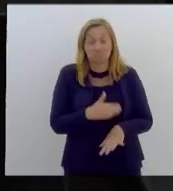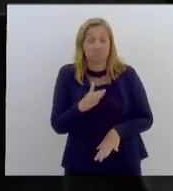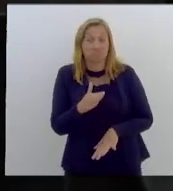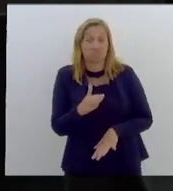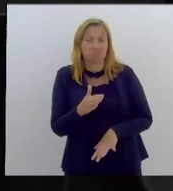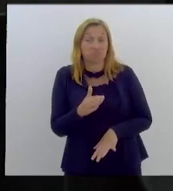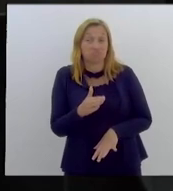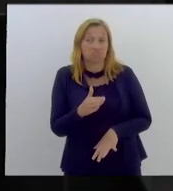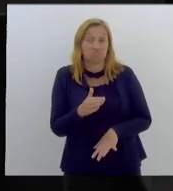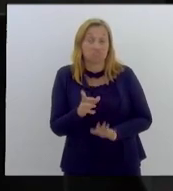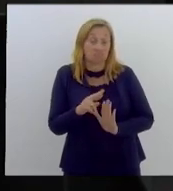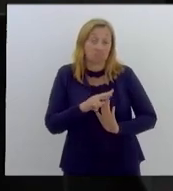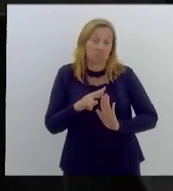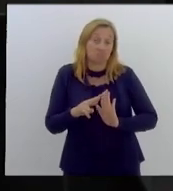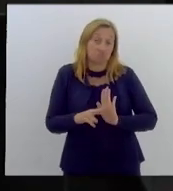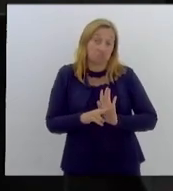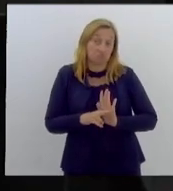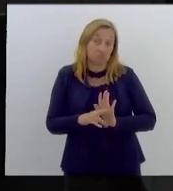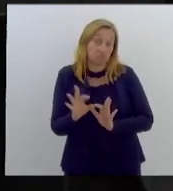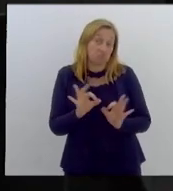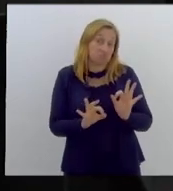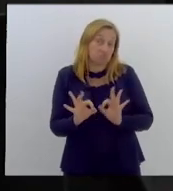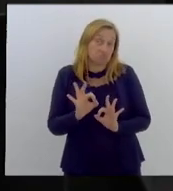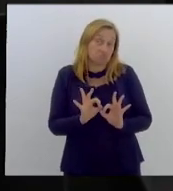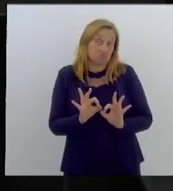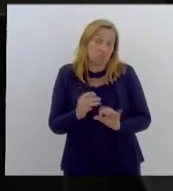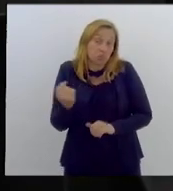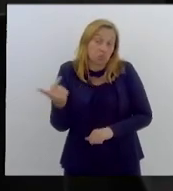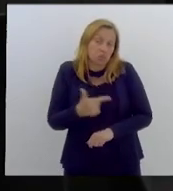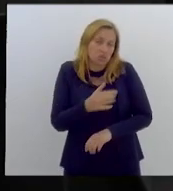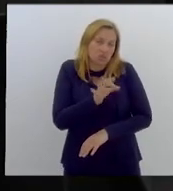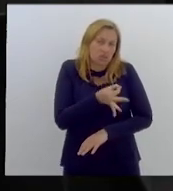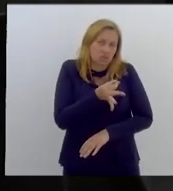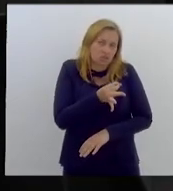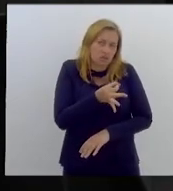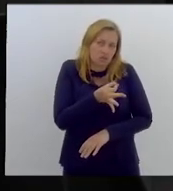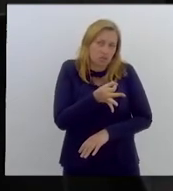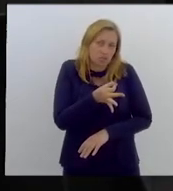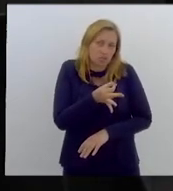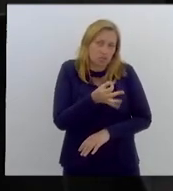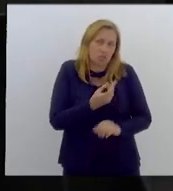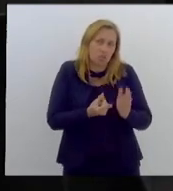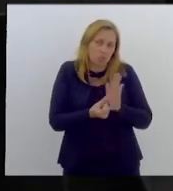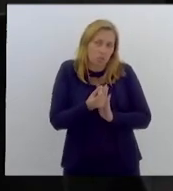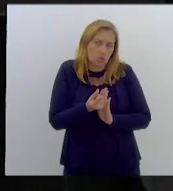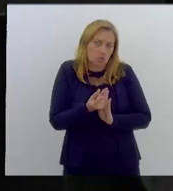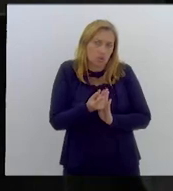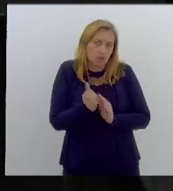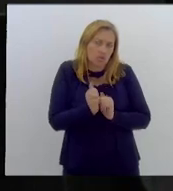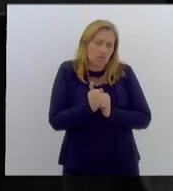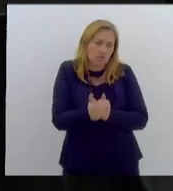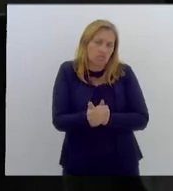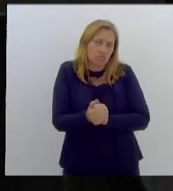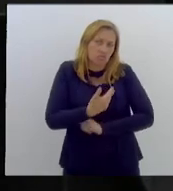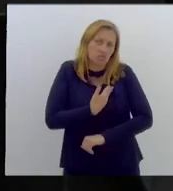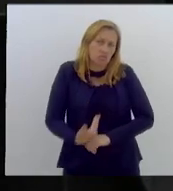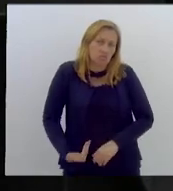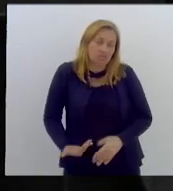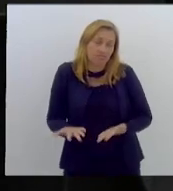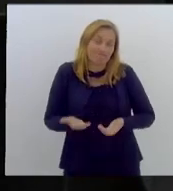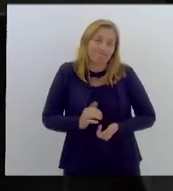uma diretriz, um plano, do que, de fato, um orçamento a ser seguido pelo governo.